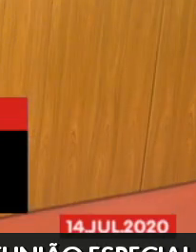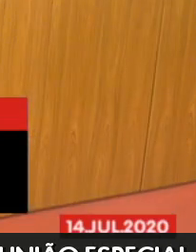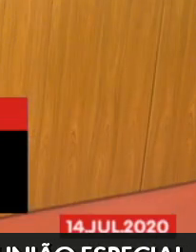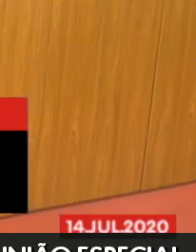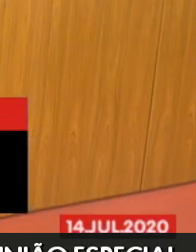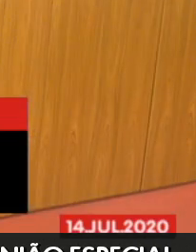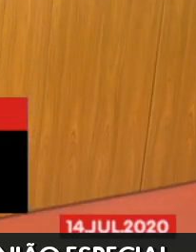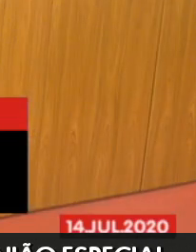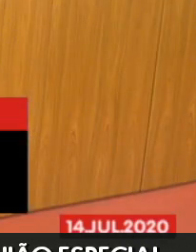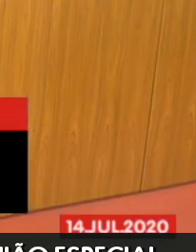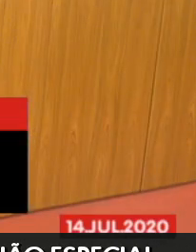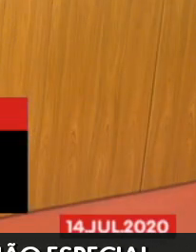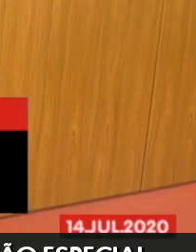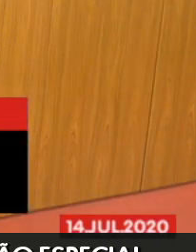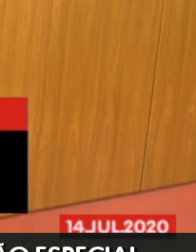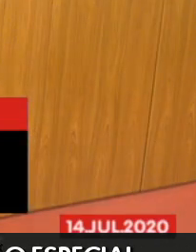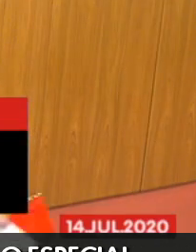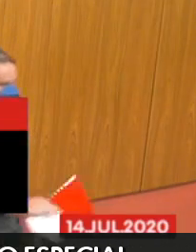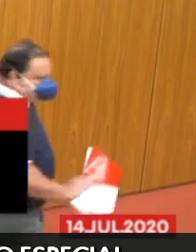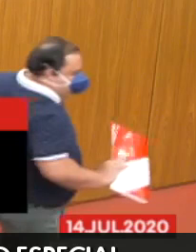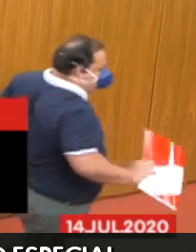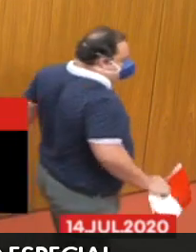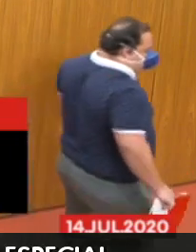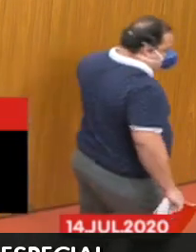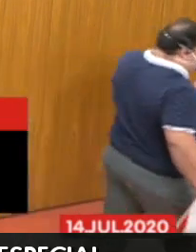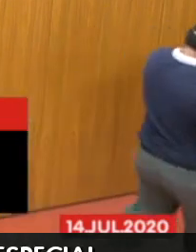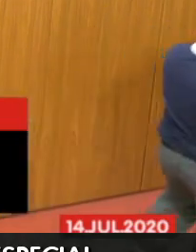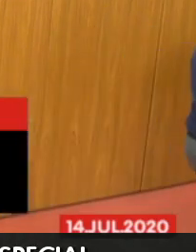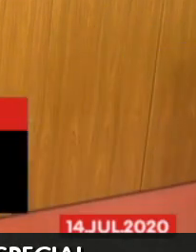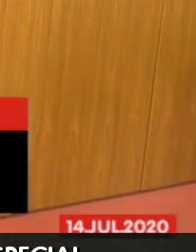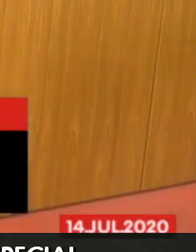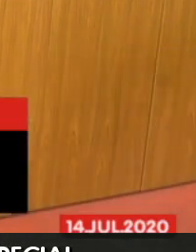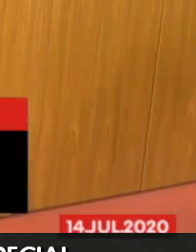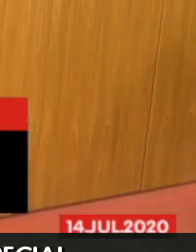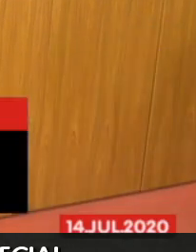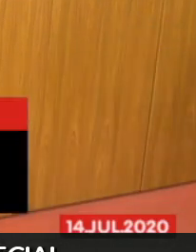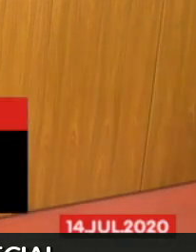dos Servidores do Ministério Público do Estado de Minas Gerais.